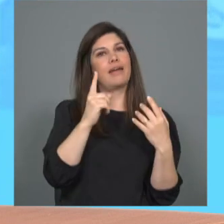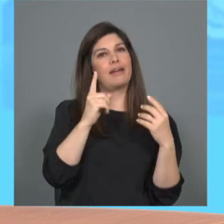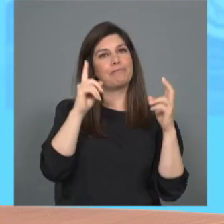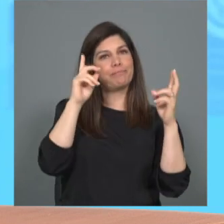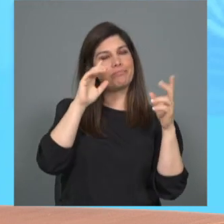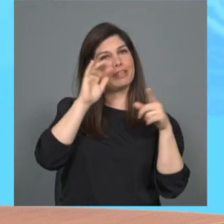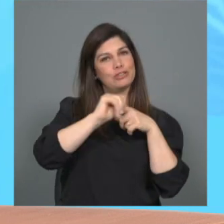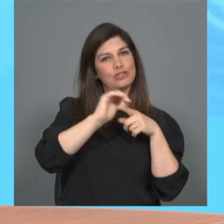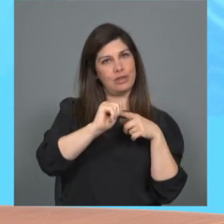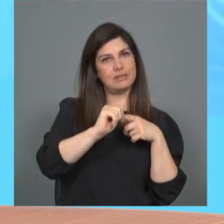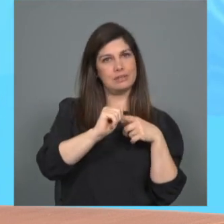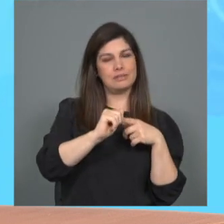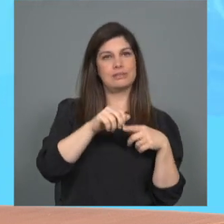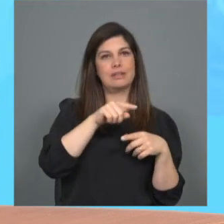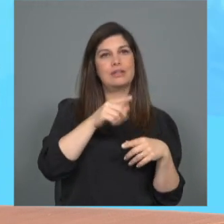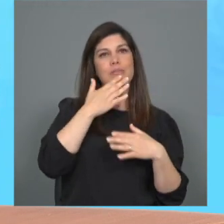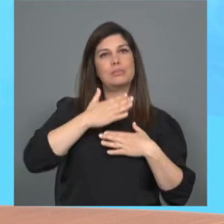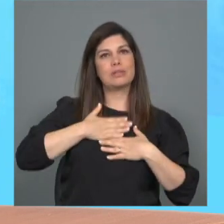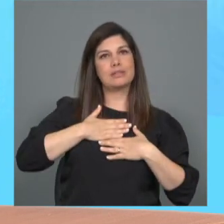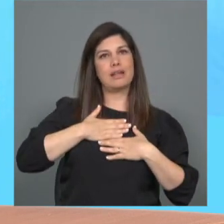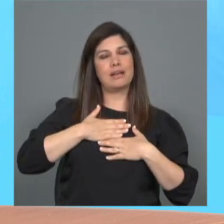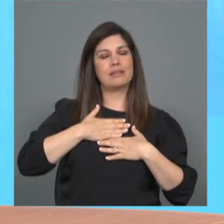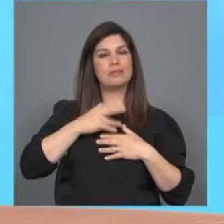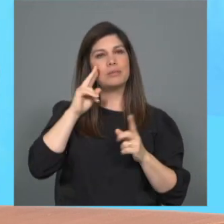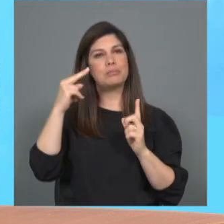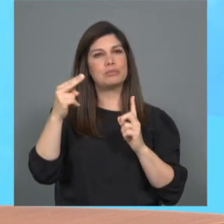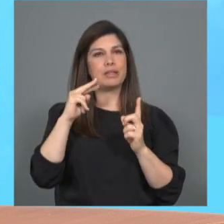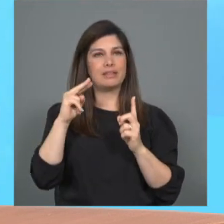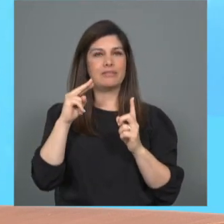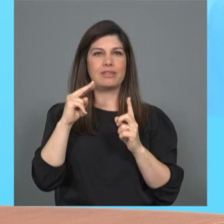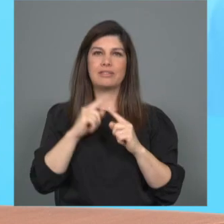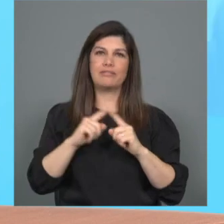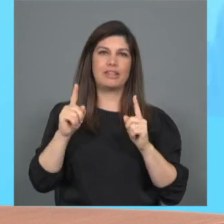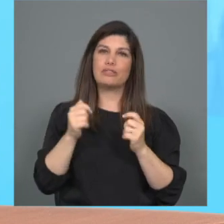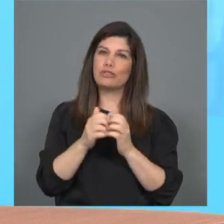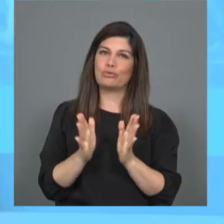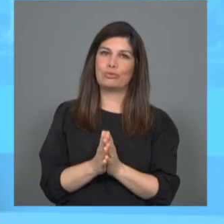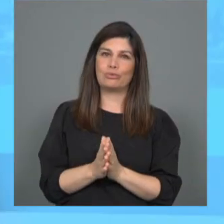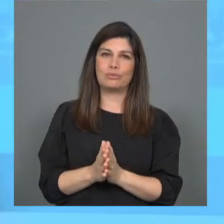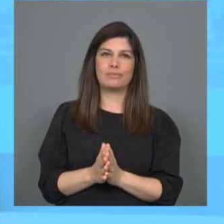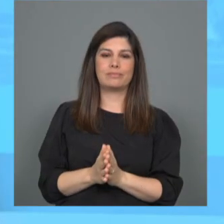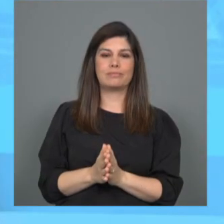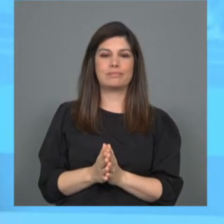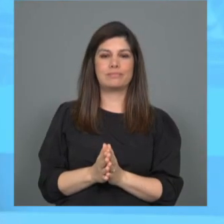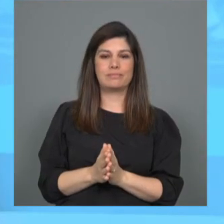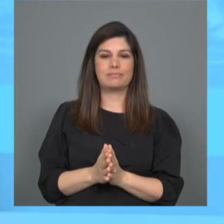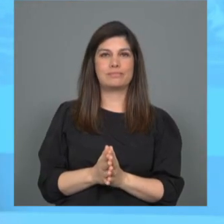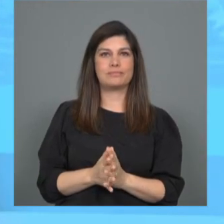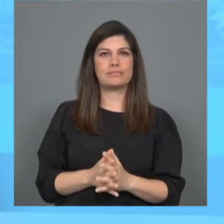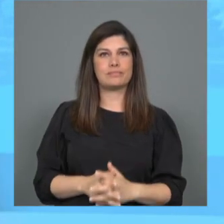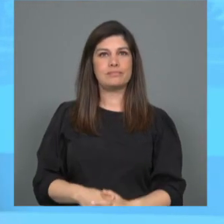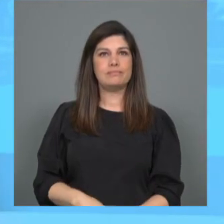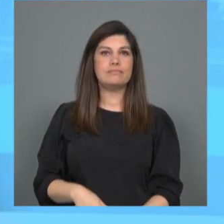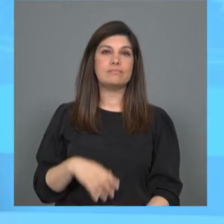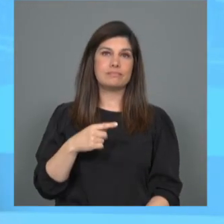tudo, quer dizer, dá-nos um outro olhar para a vida, para os acontecimentos. Uma mensagem que, a